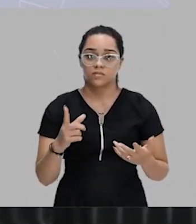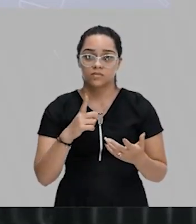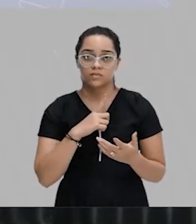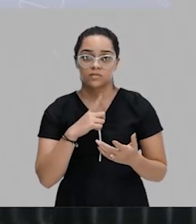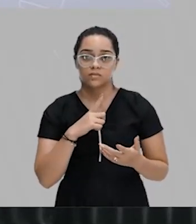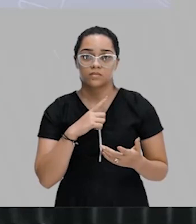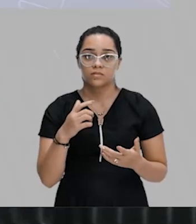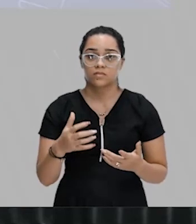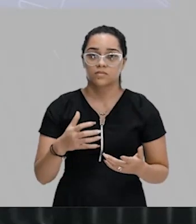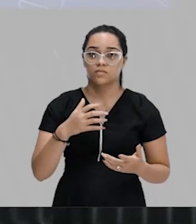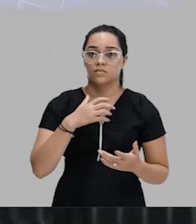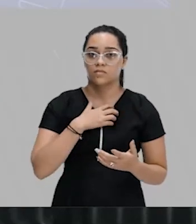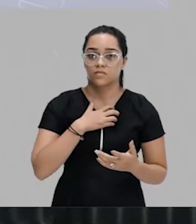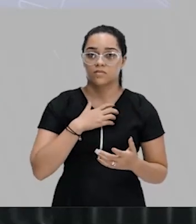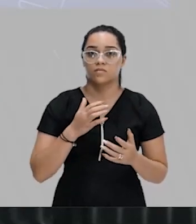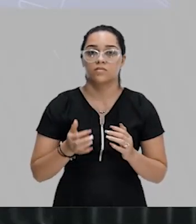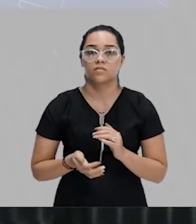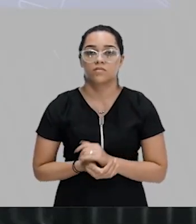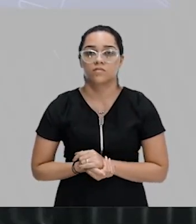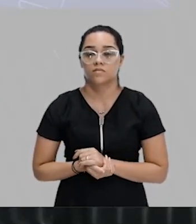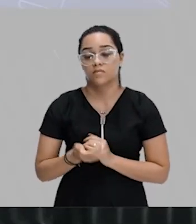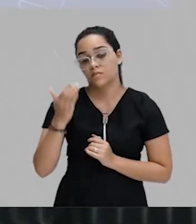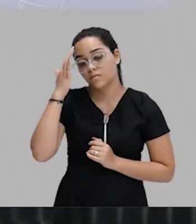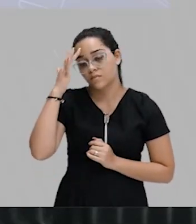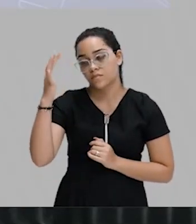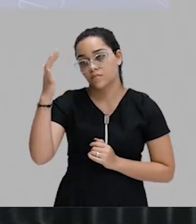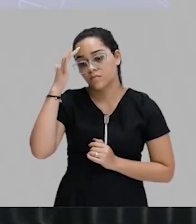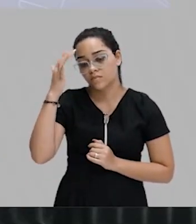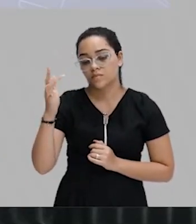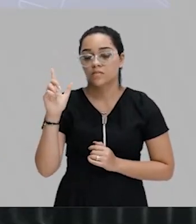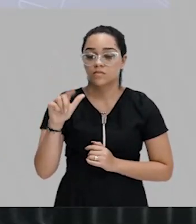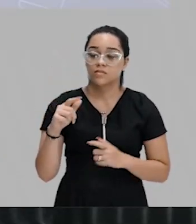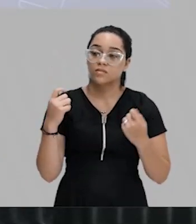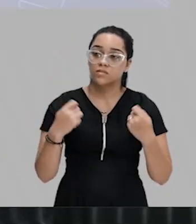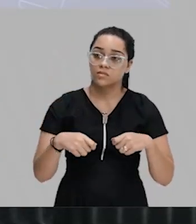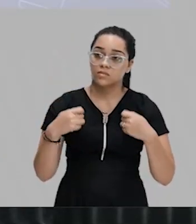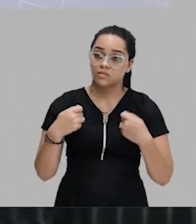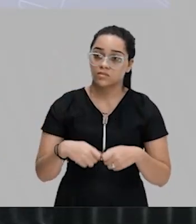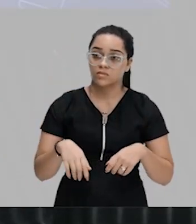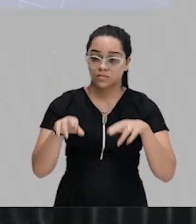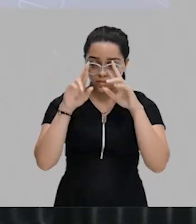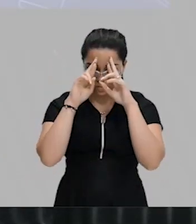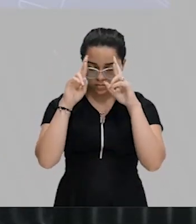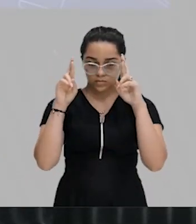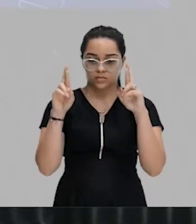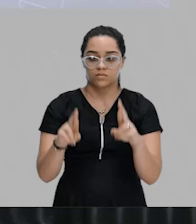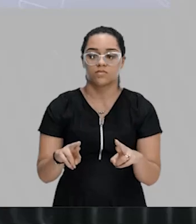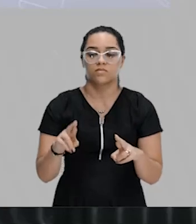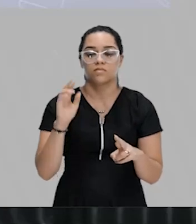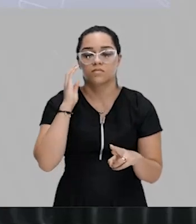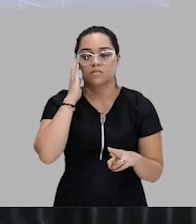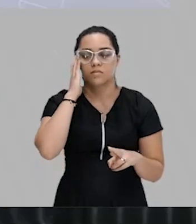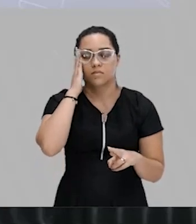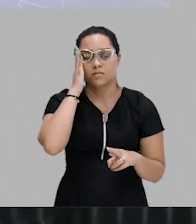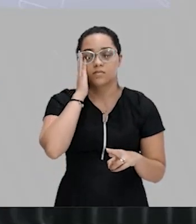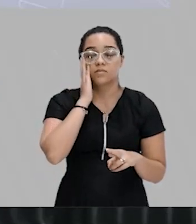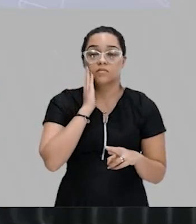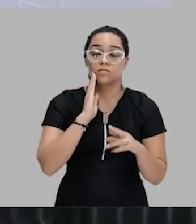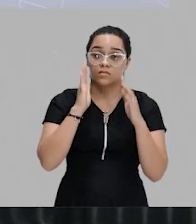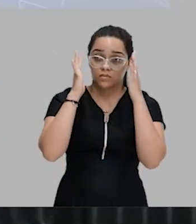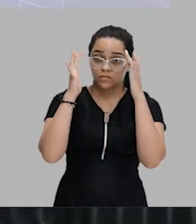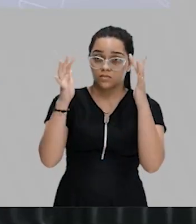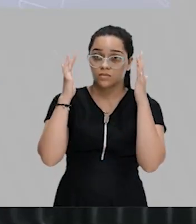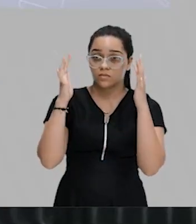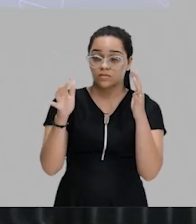os sentidos, a imaginação. É preciso se respeitar a imaginação,